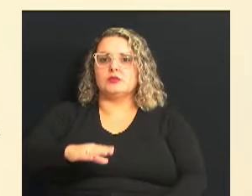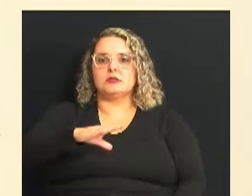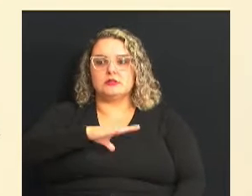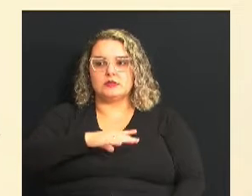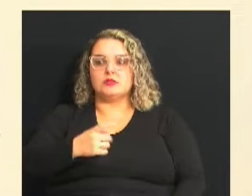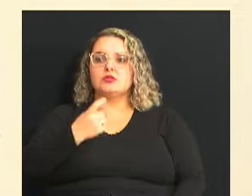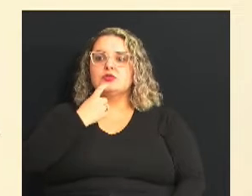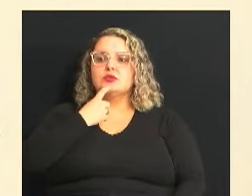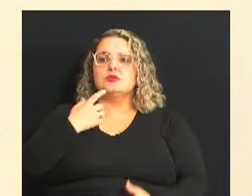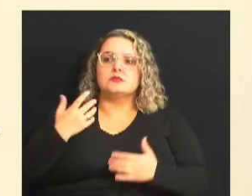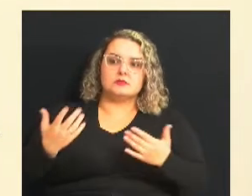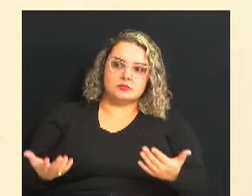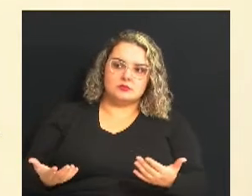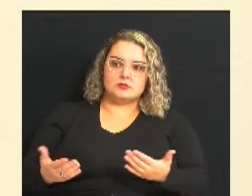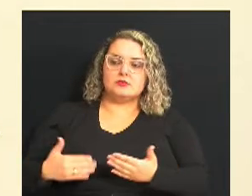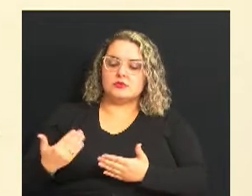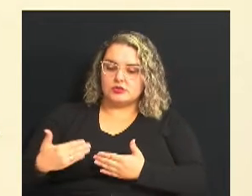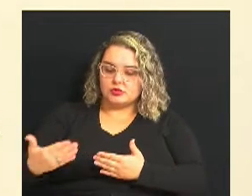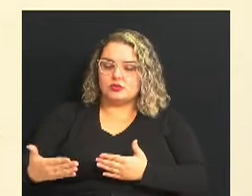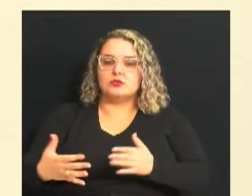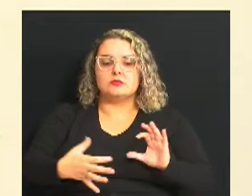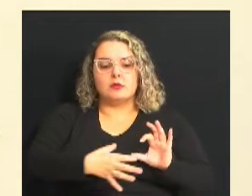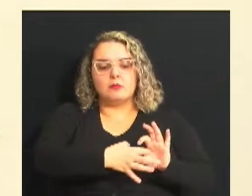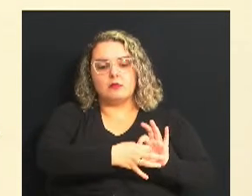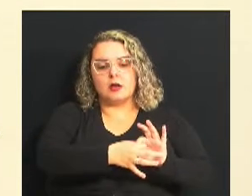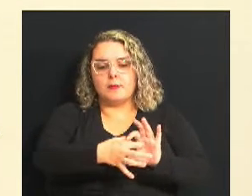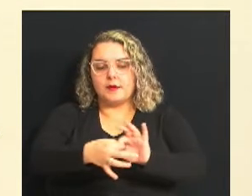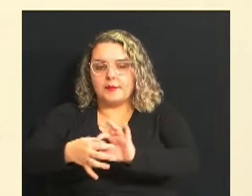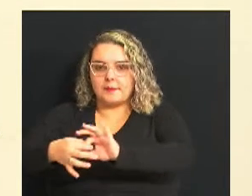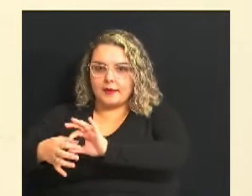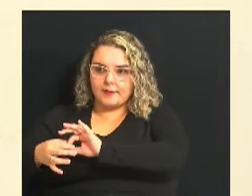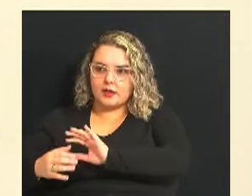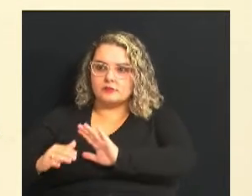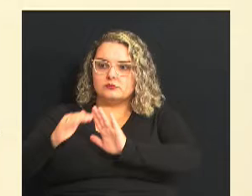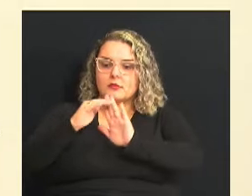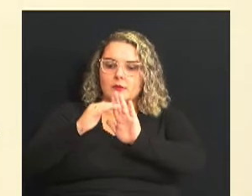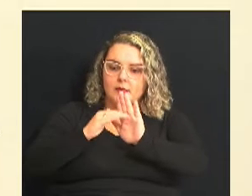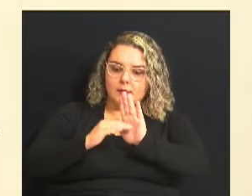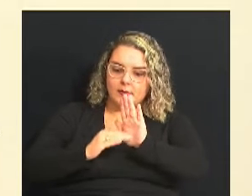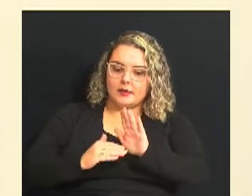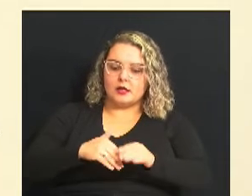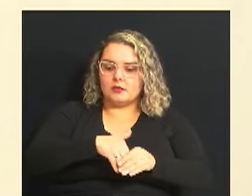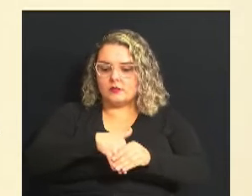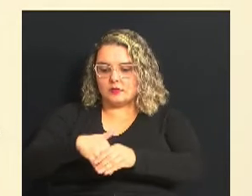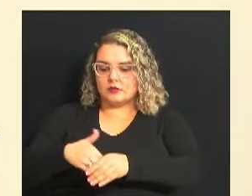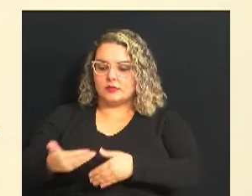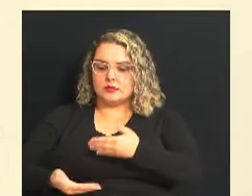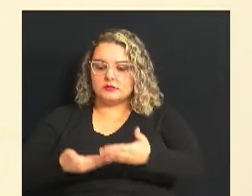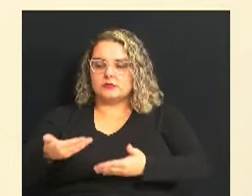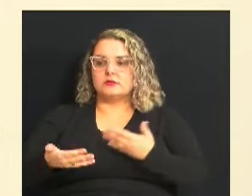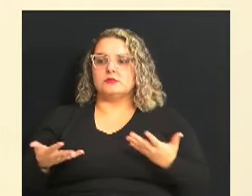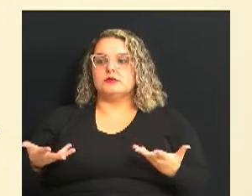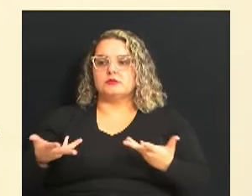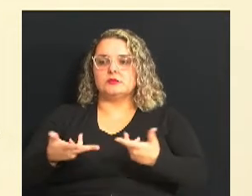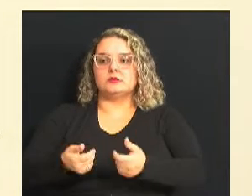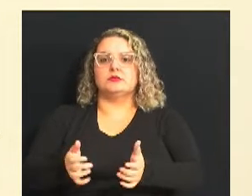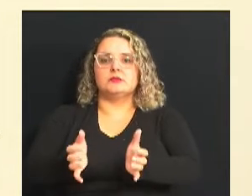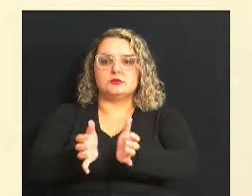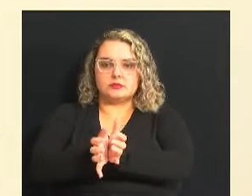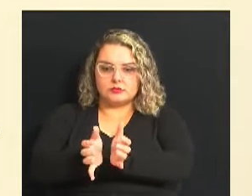e que aí tem toda a ligação com as pautas que são votadas e tratadas aqui em todas as comissões,